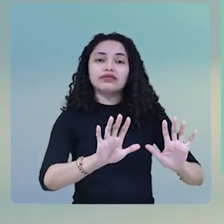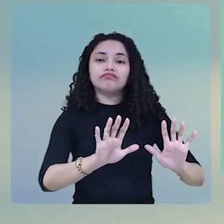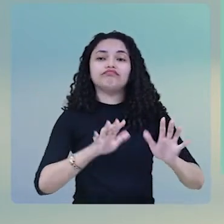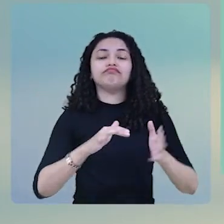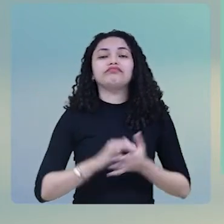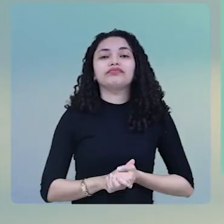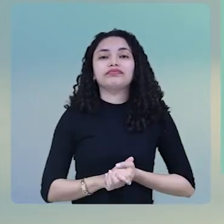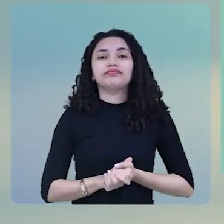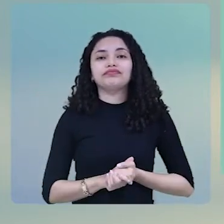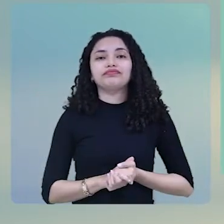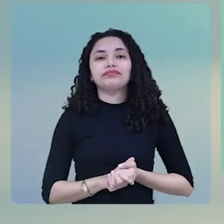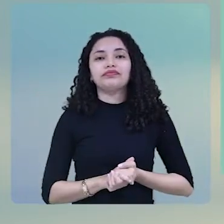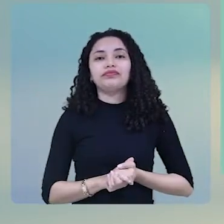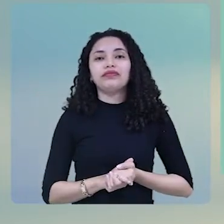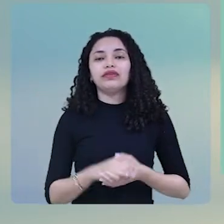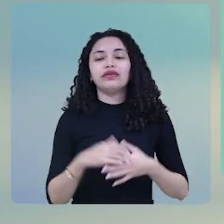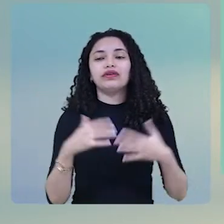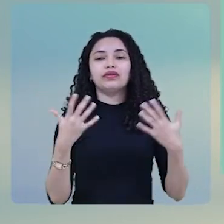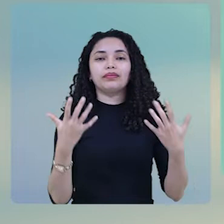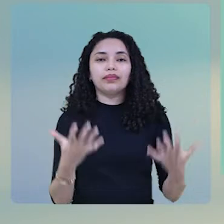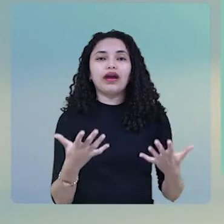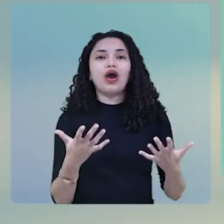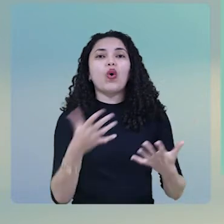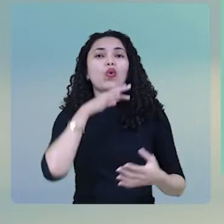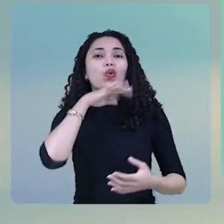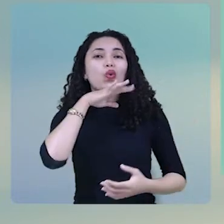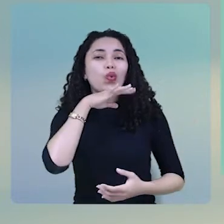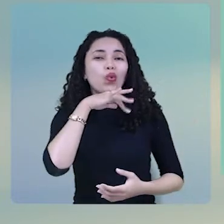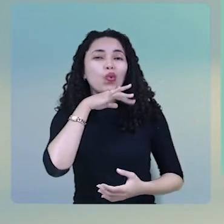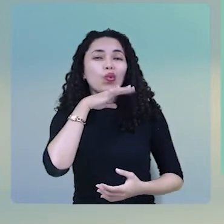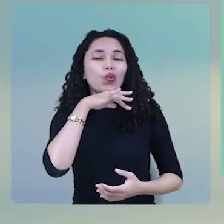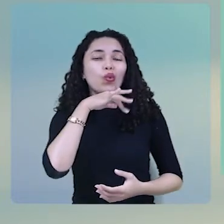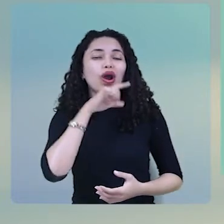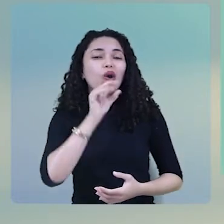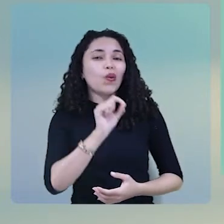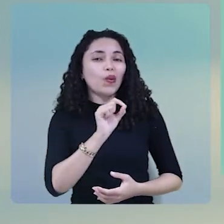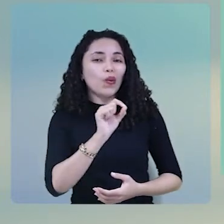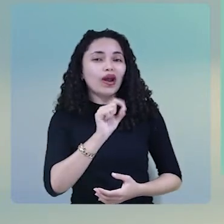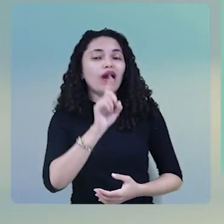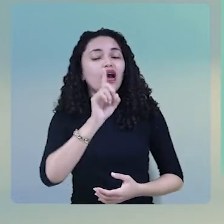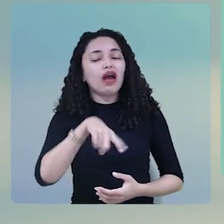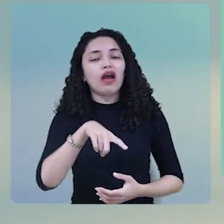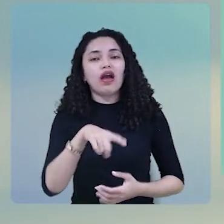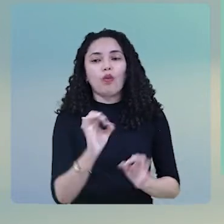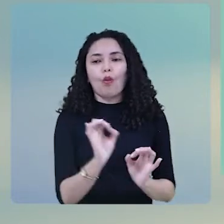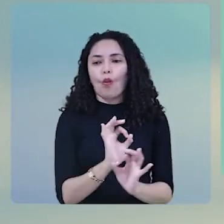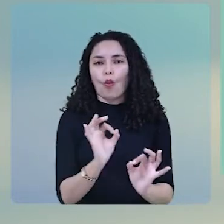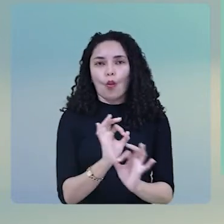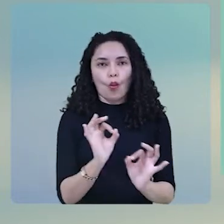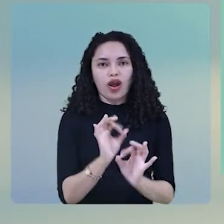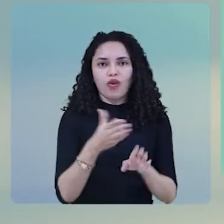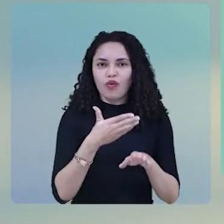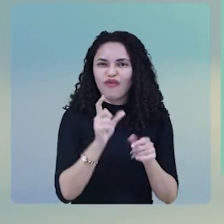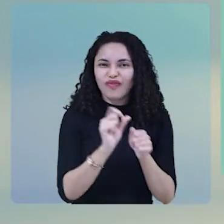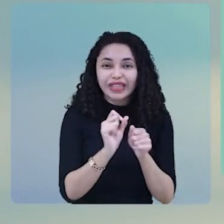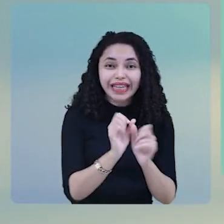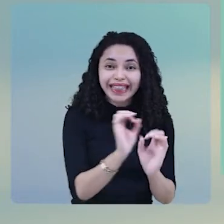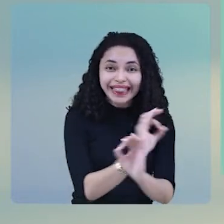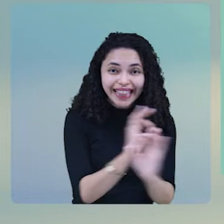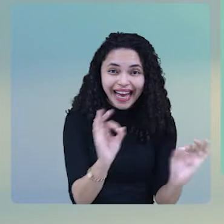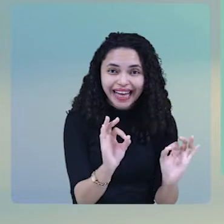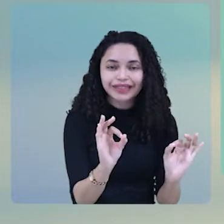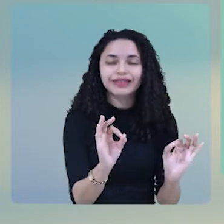física. Menos ruim seria não fazer, muito ruim seria não fazer nenhuma atividade física. Mas o importante é que nós